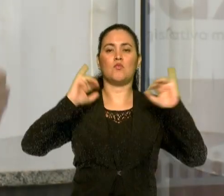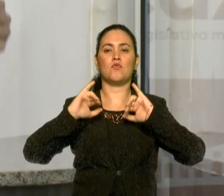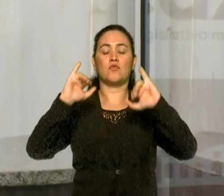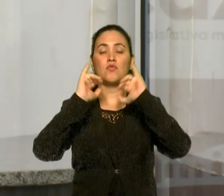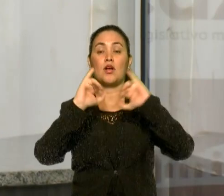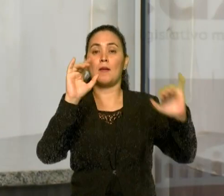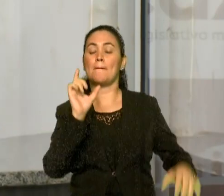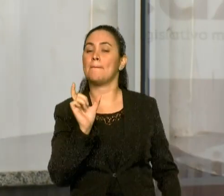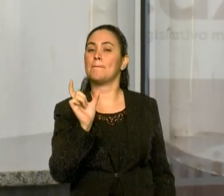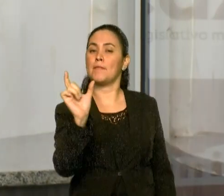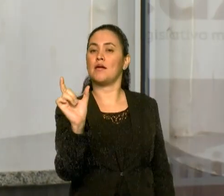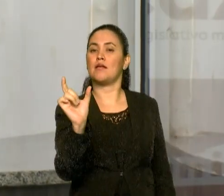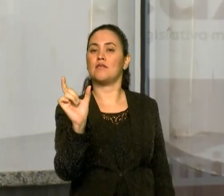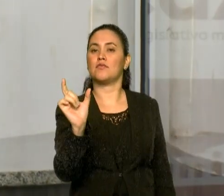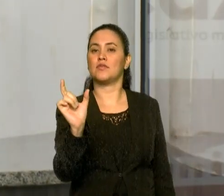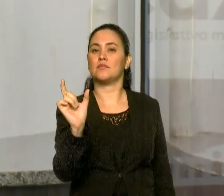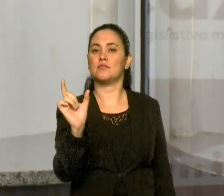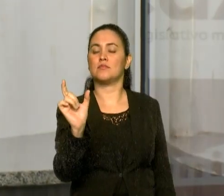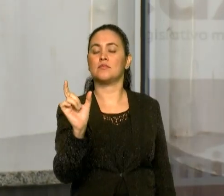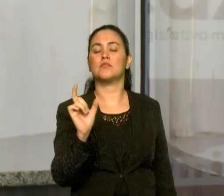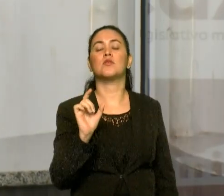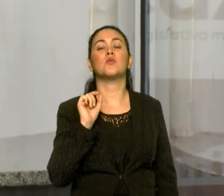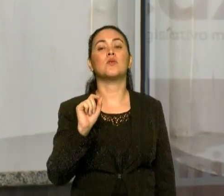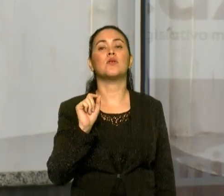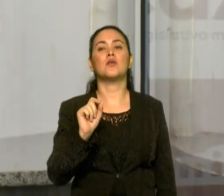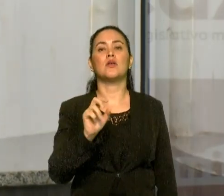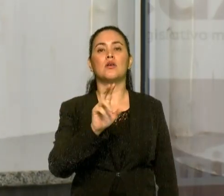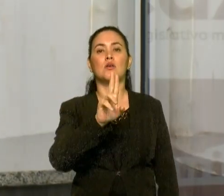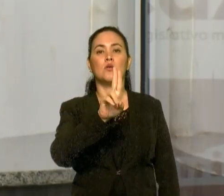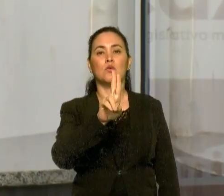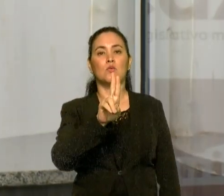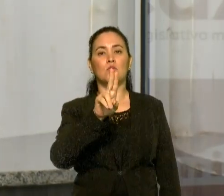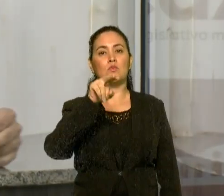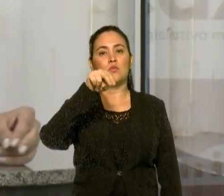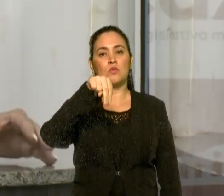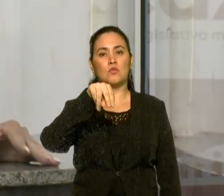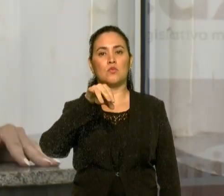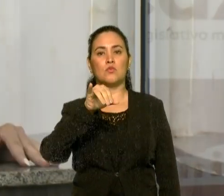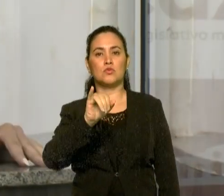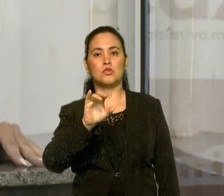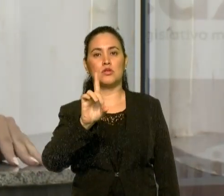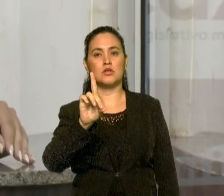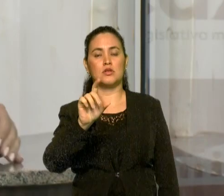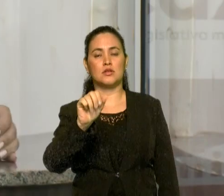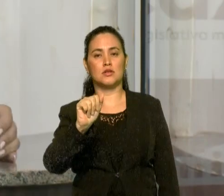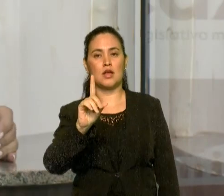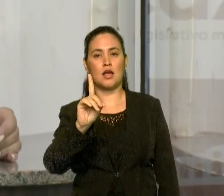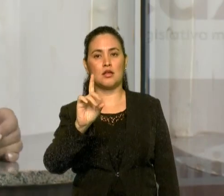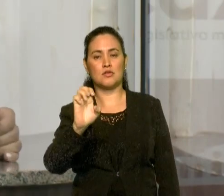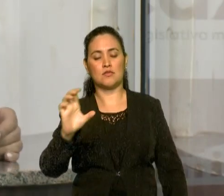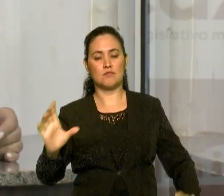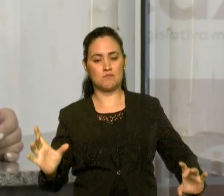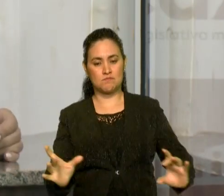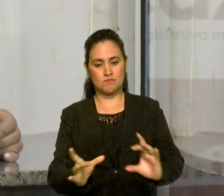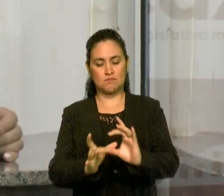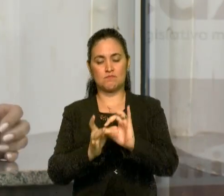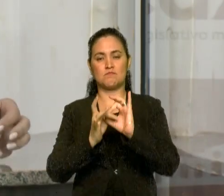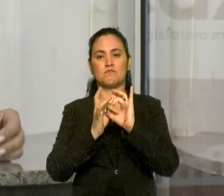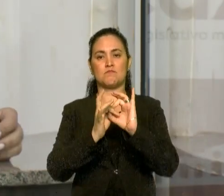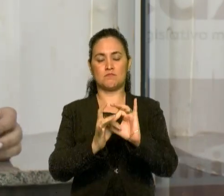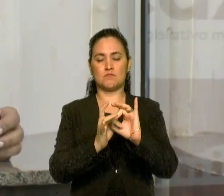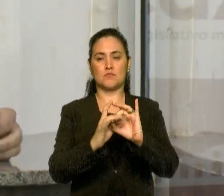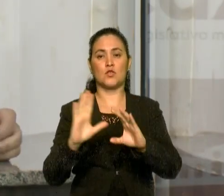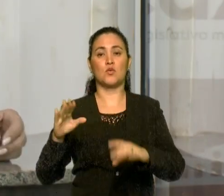palavra de ordem é unidade. E quando nós vermos o Executivo Estadual, o Executivo Municipal,